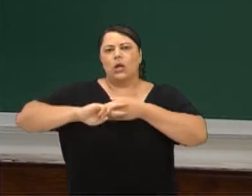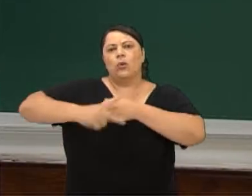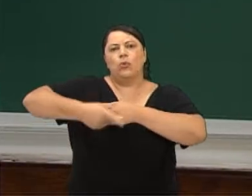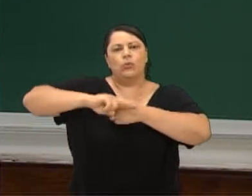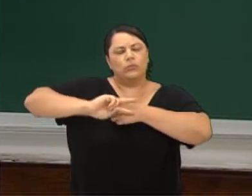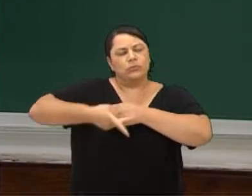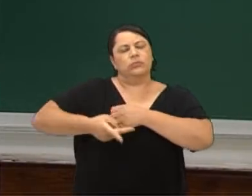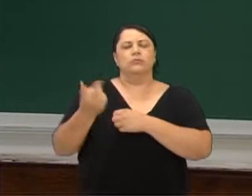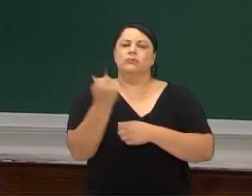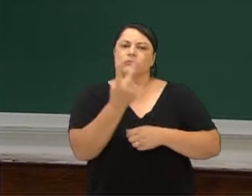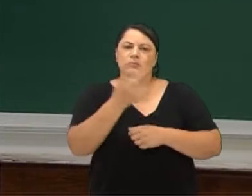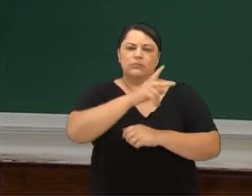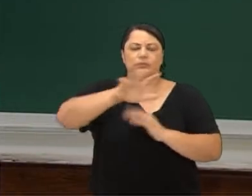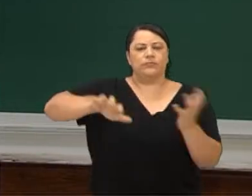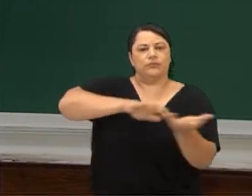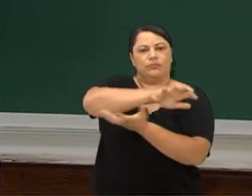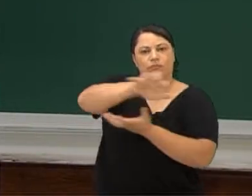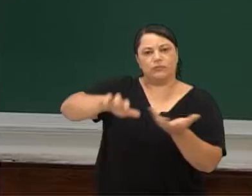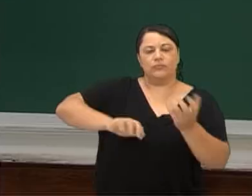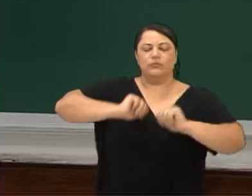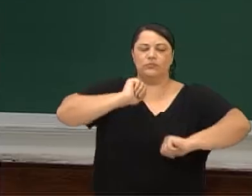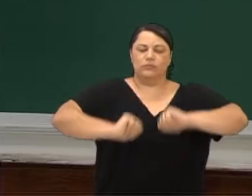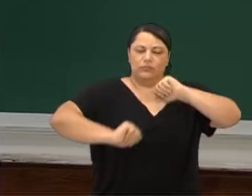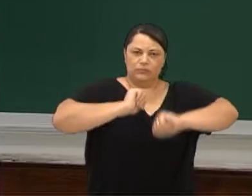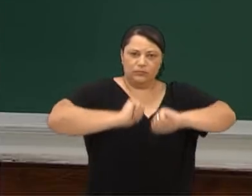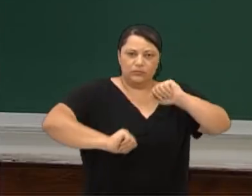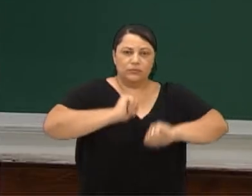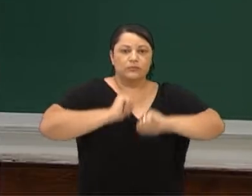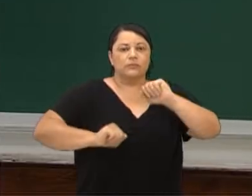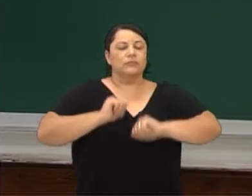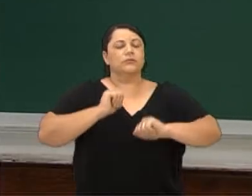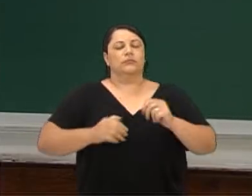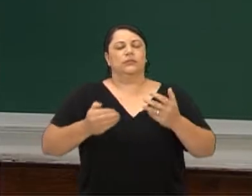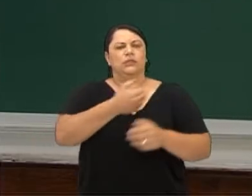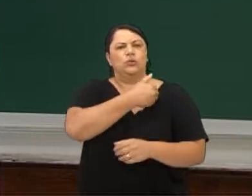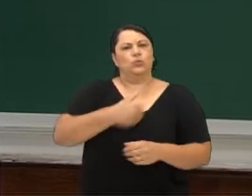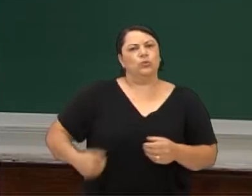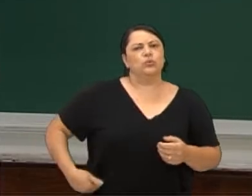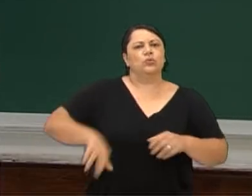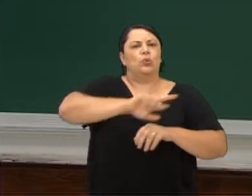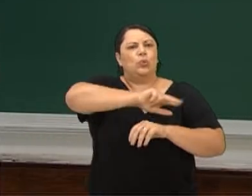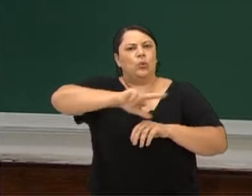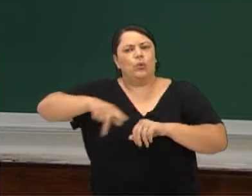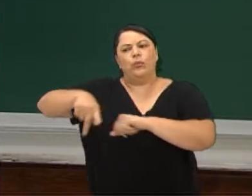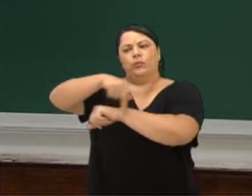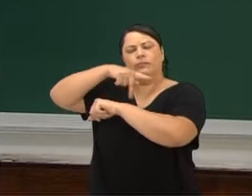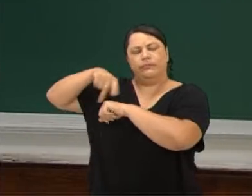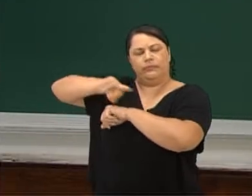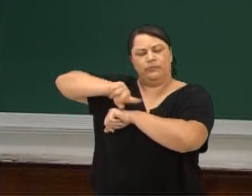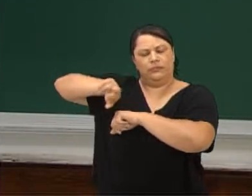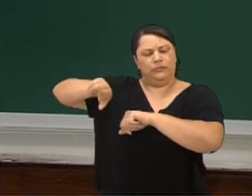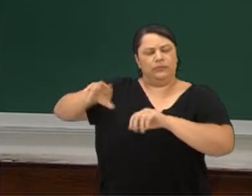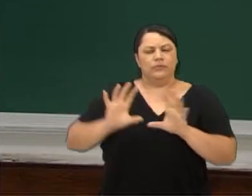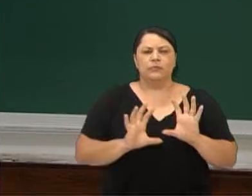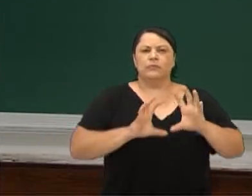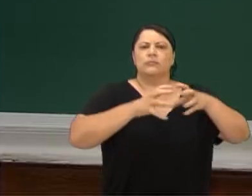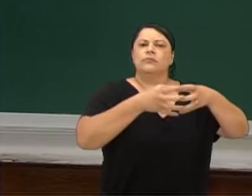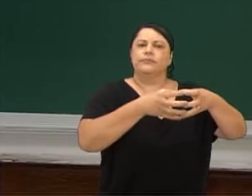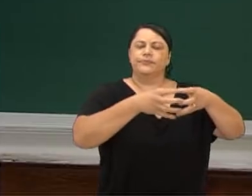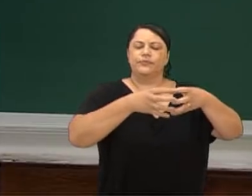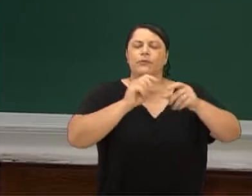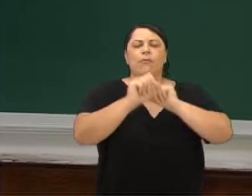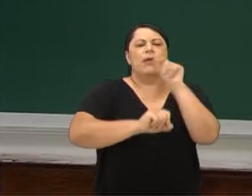segunda Revolução Industrial e dos estados monopolistas, foi o quê? Foi o domínio, como a gente acabou de falar. Mas domínio sobre